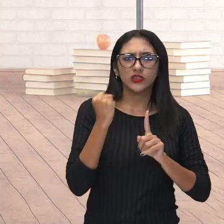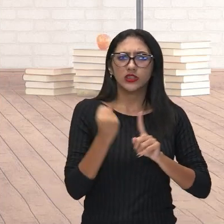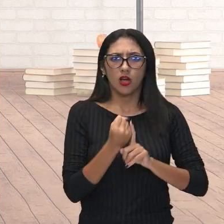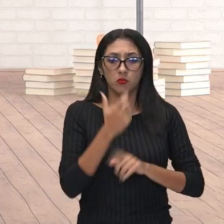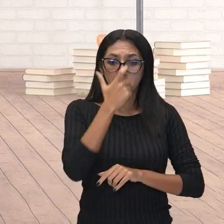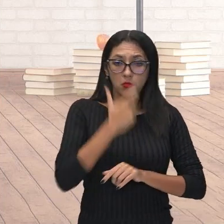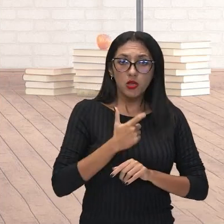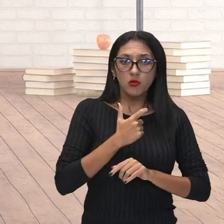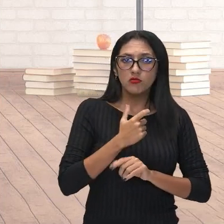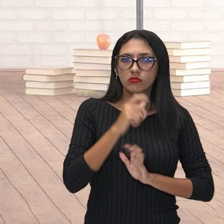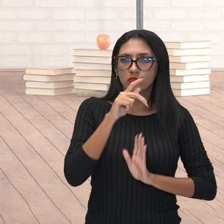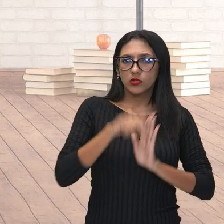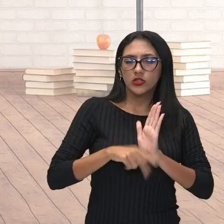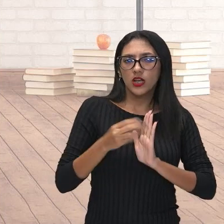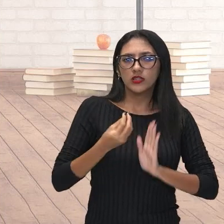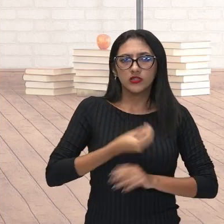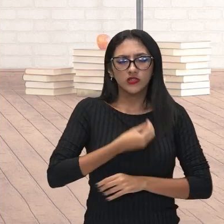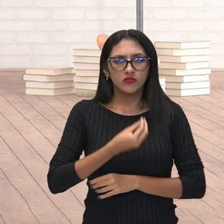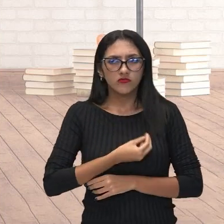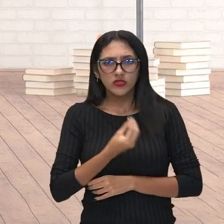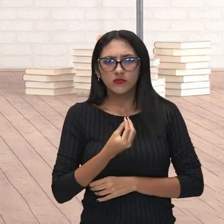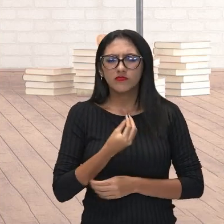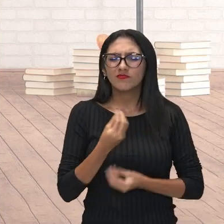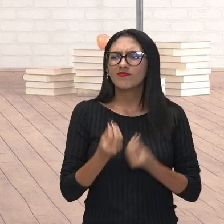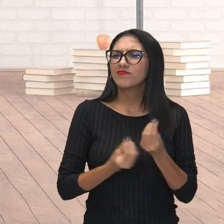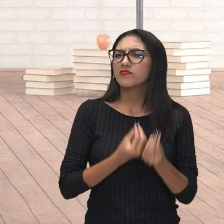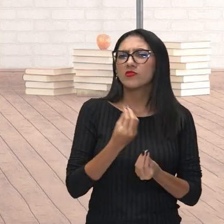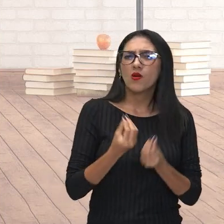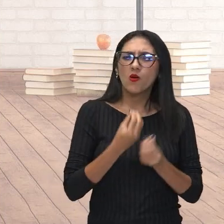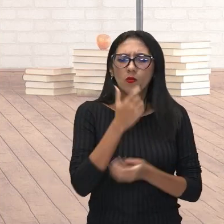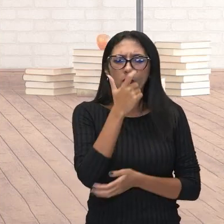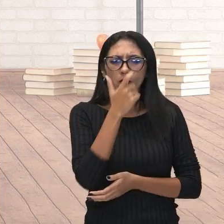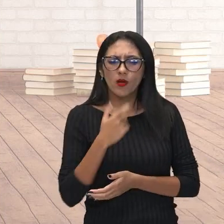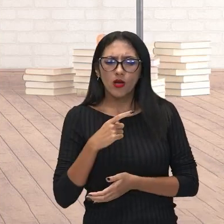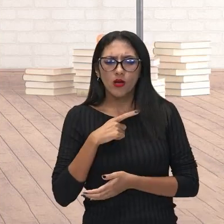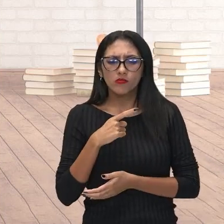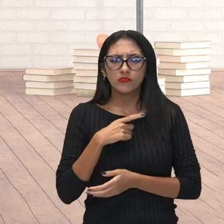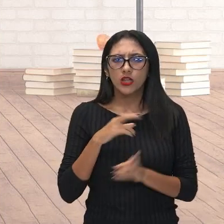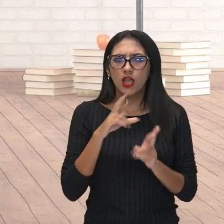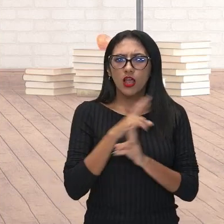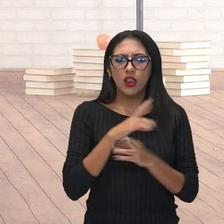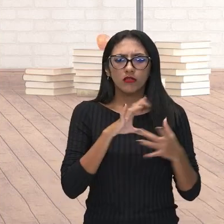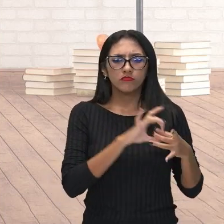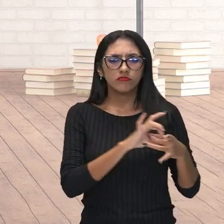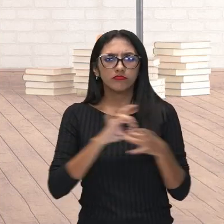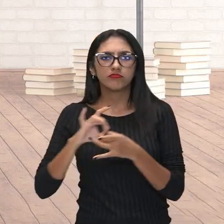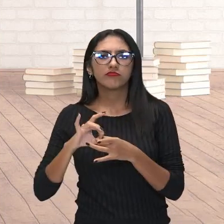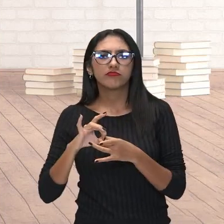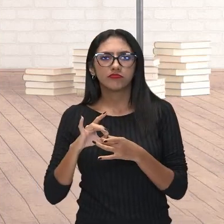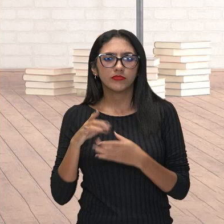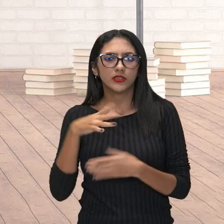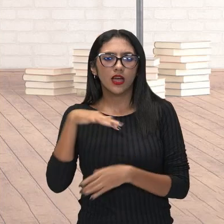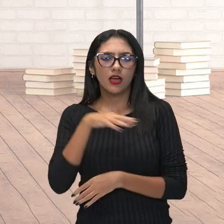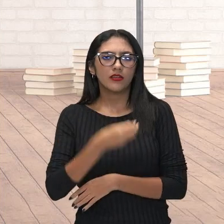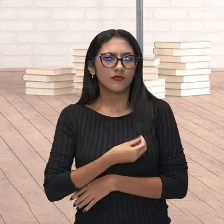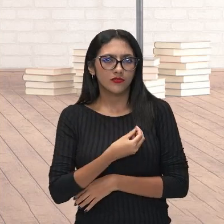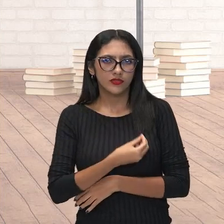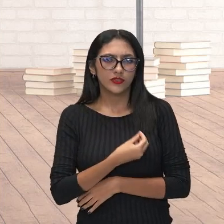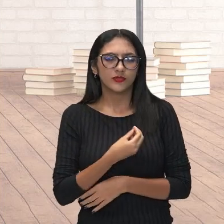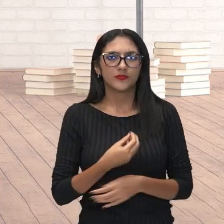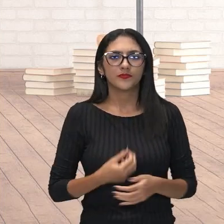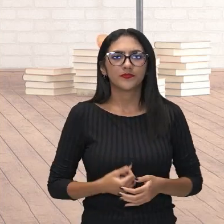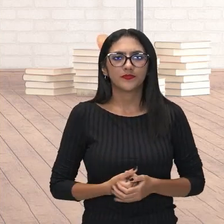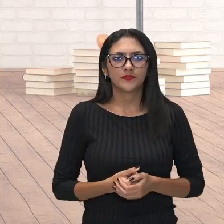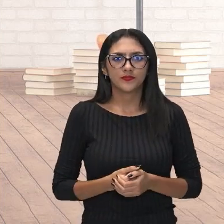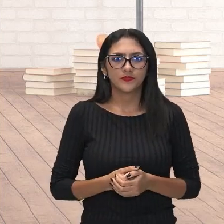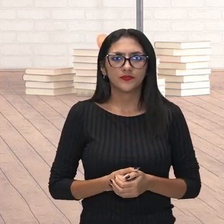pensar como esse meu projeto de vida vai se relacionar com esse mundo que eu vivo, né? Ou seja, eu